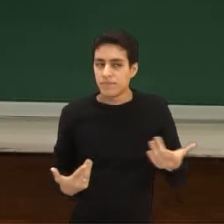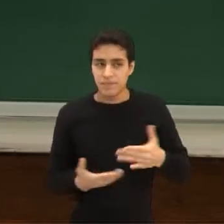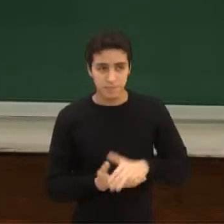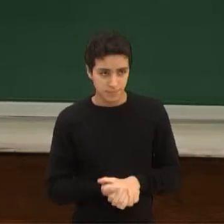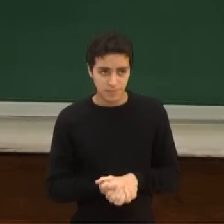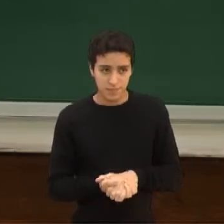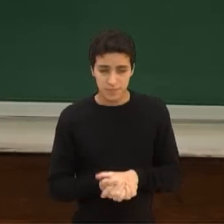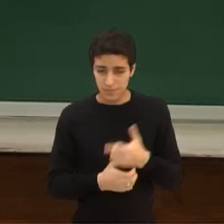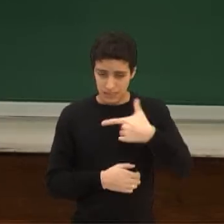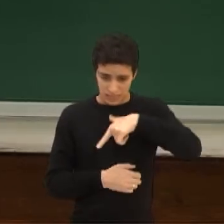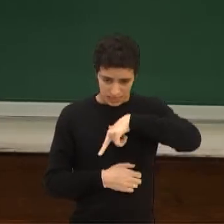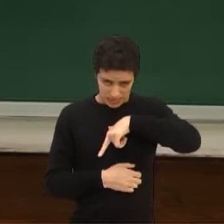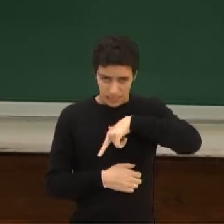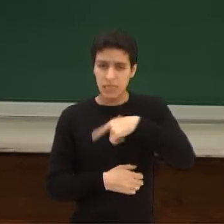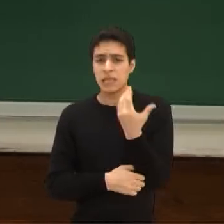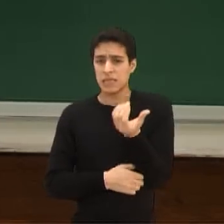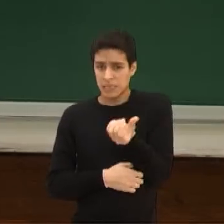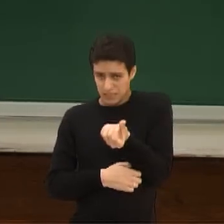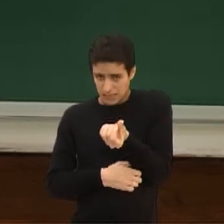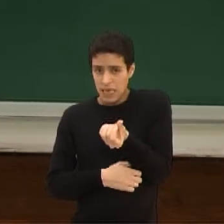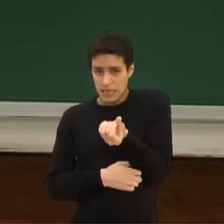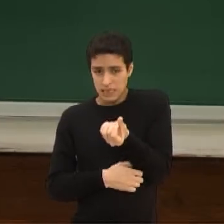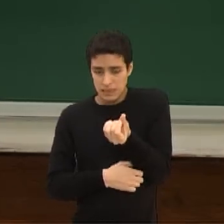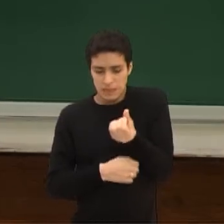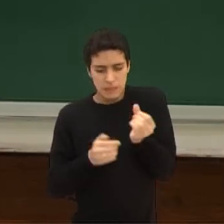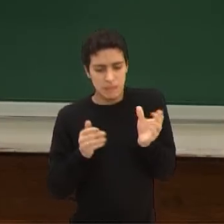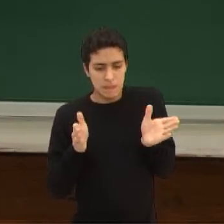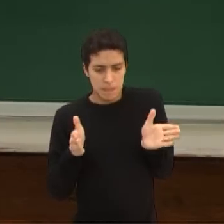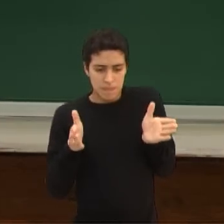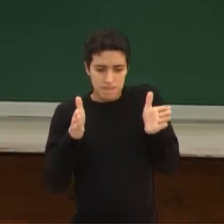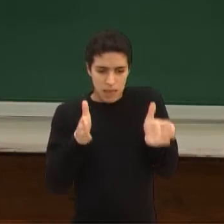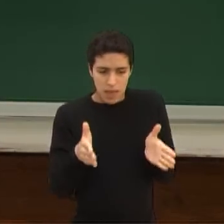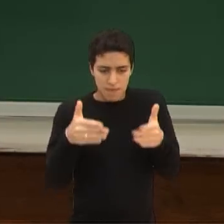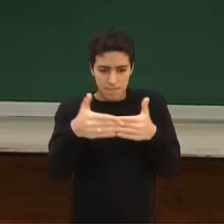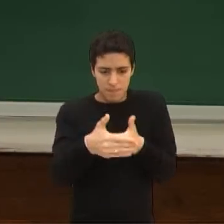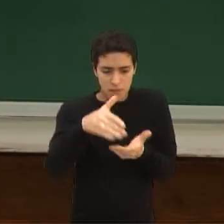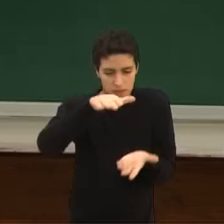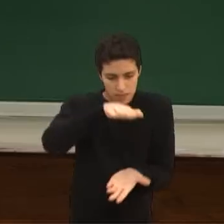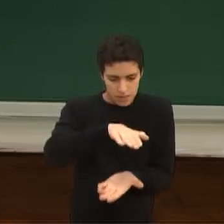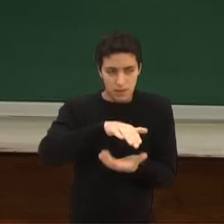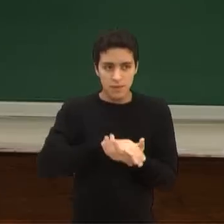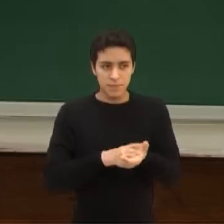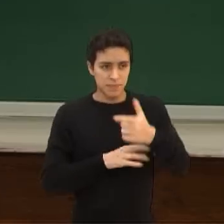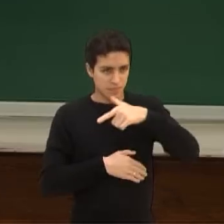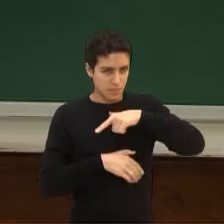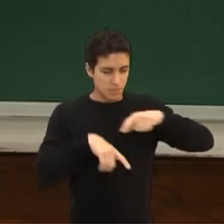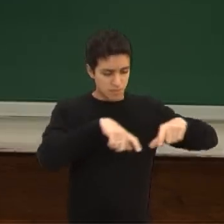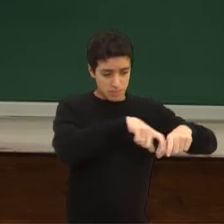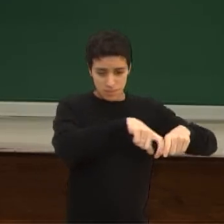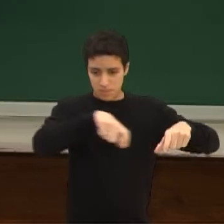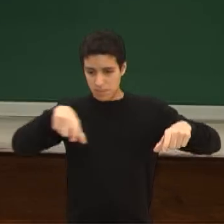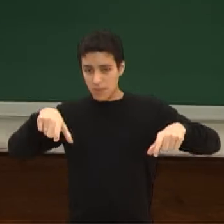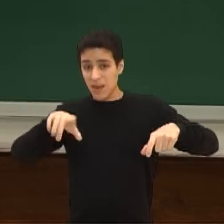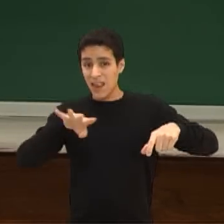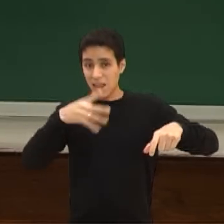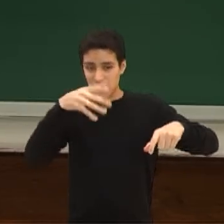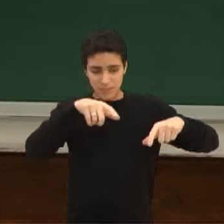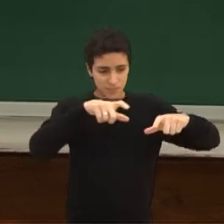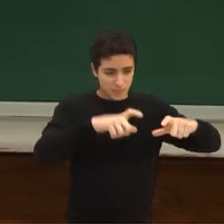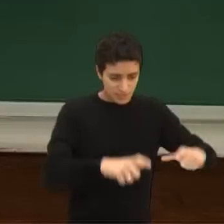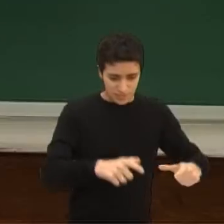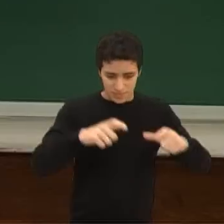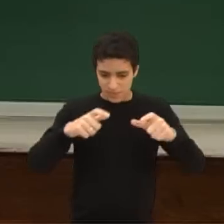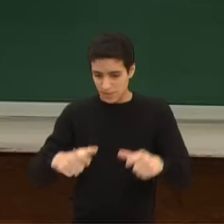Nós temos que o cubo ele tem 6 lados iguais, então nós vamos ter 4 lados aqui juntos e